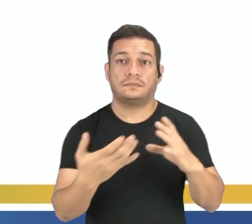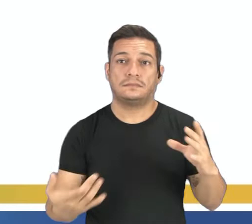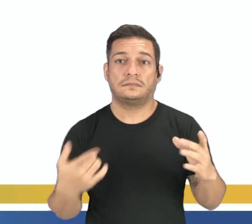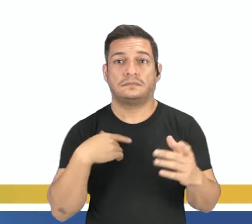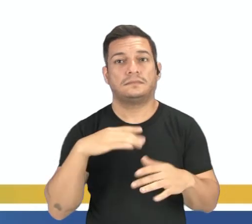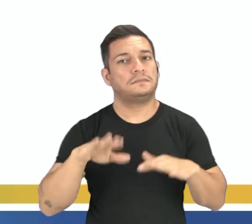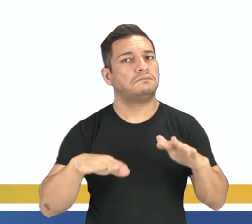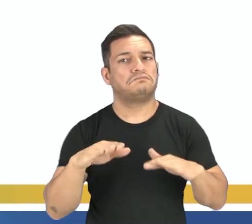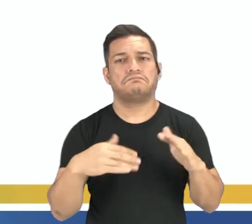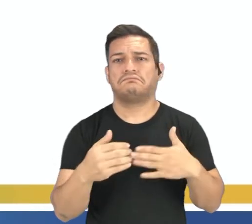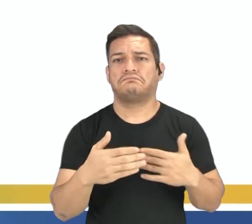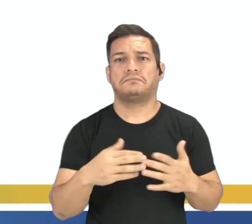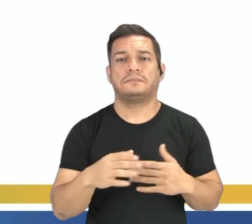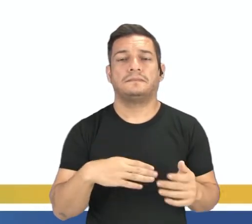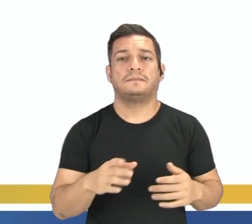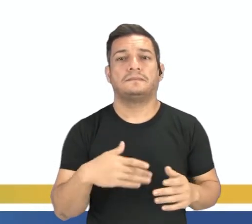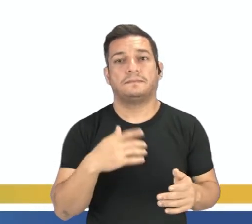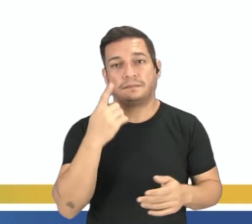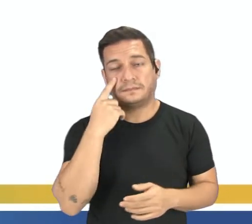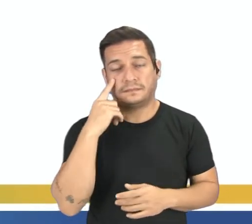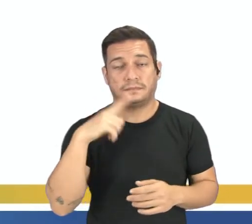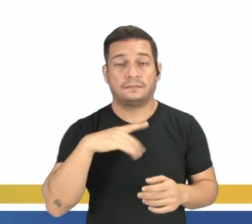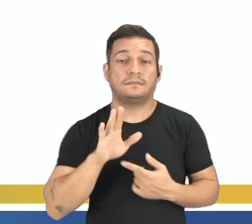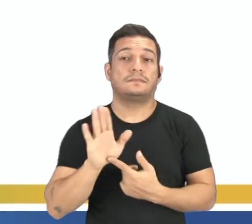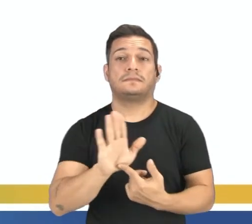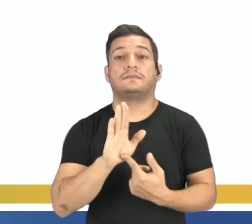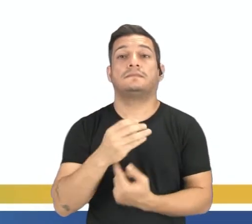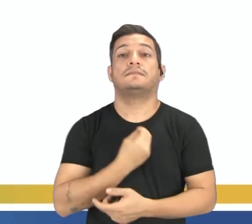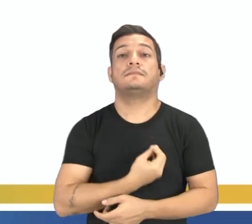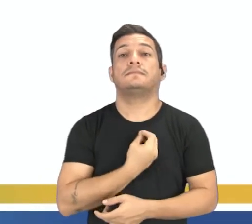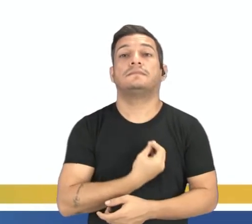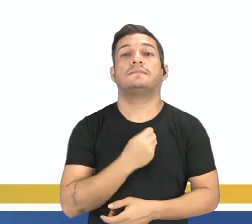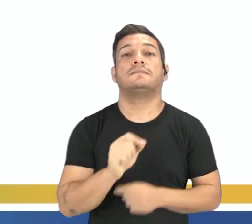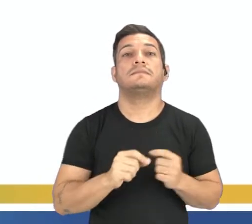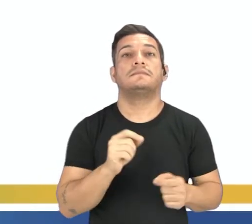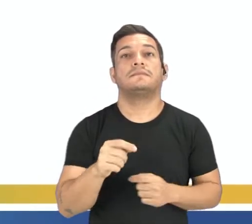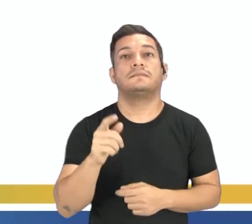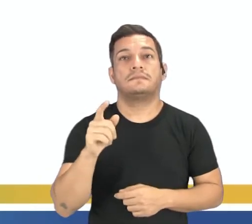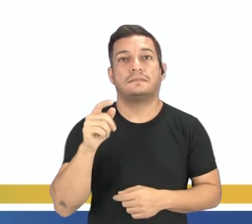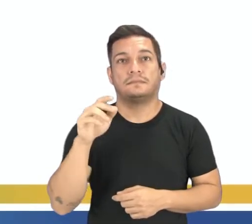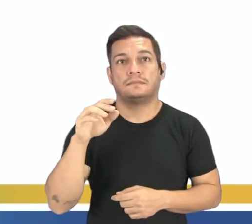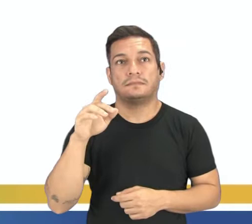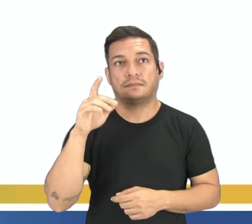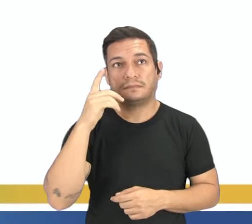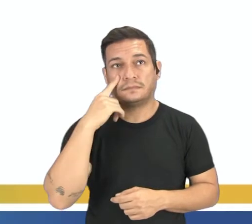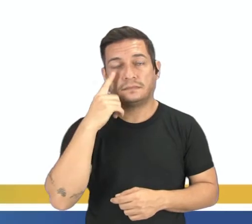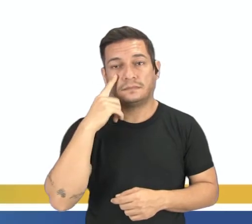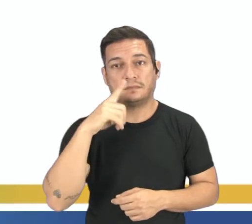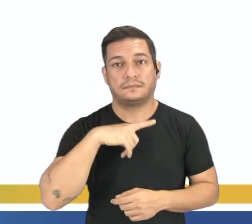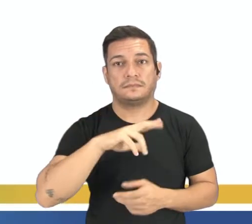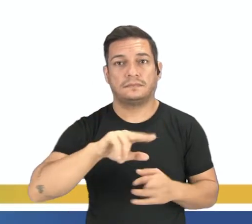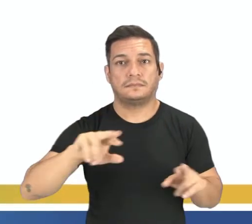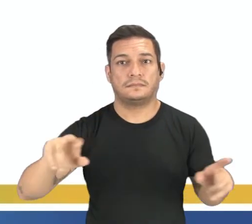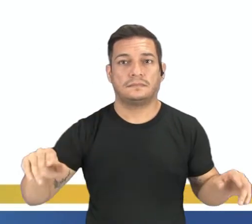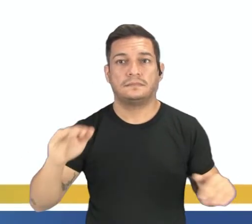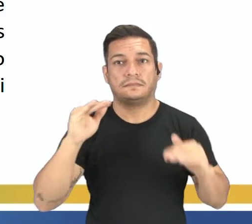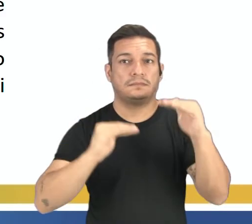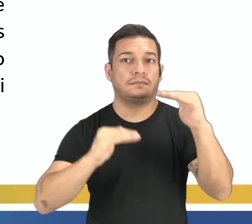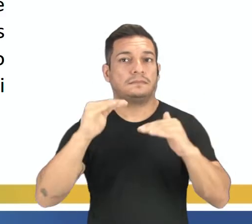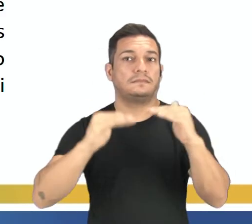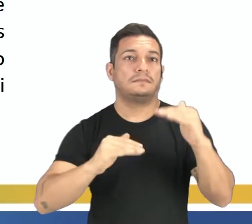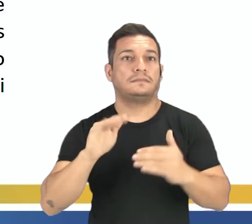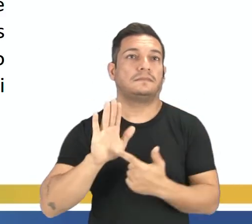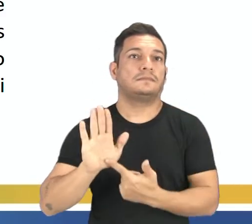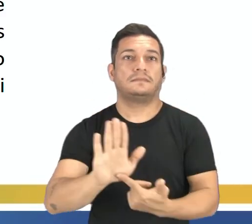que independem do que vem acompanhando lá. Eu tenho a presença do dominante ou do recessivo, eu vou ter diferentes níveis